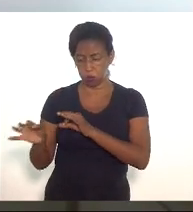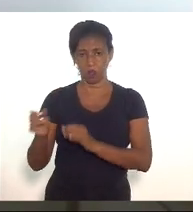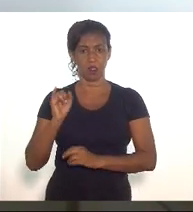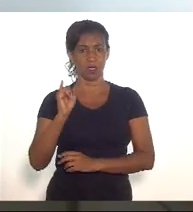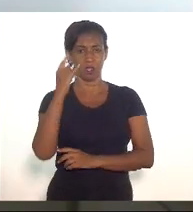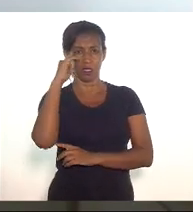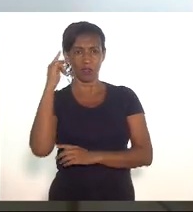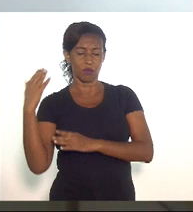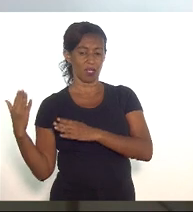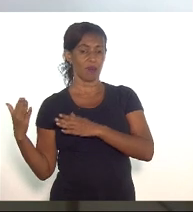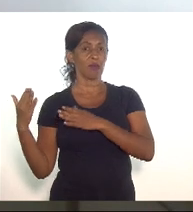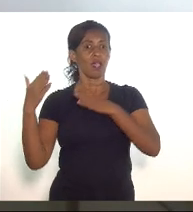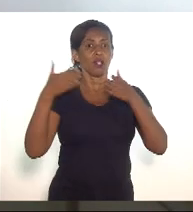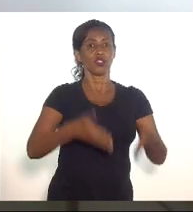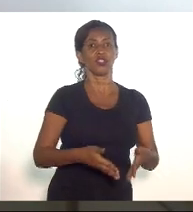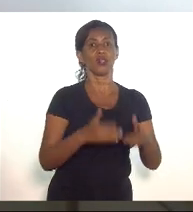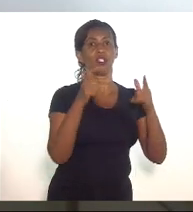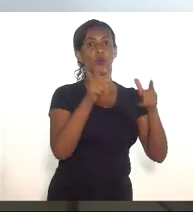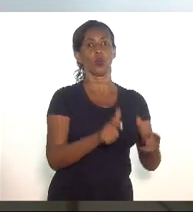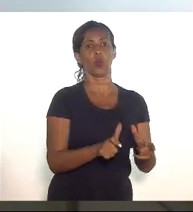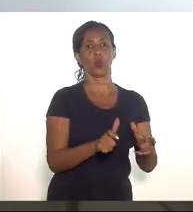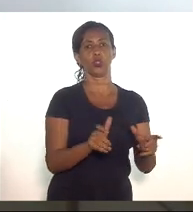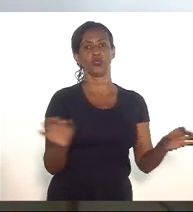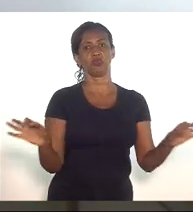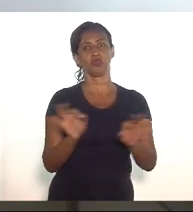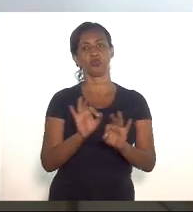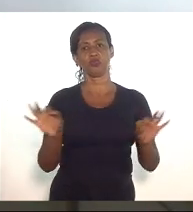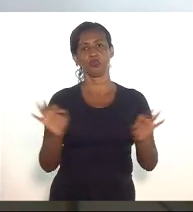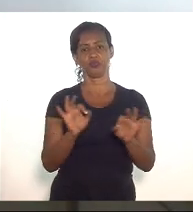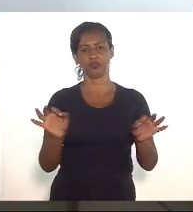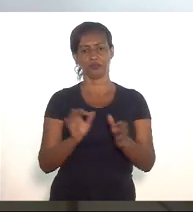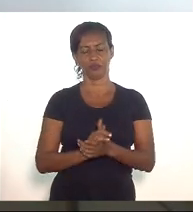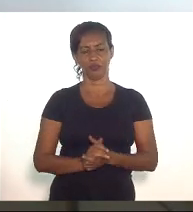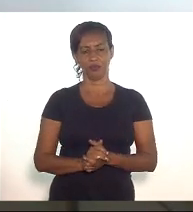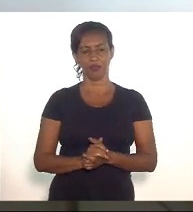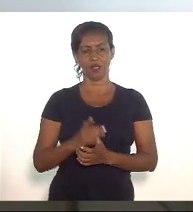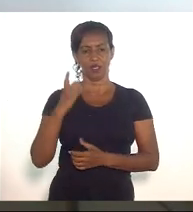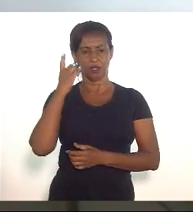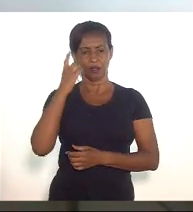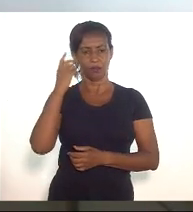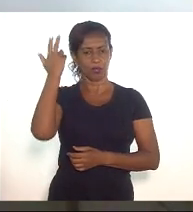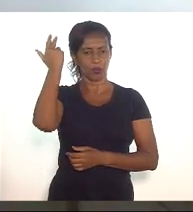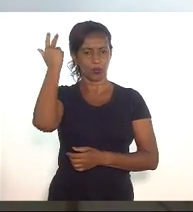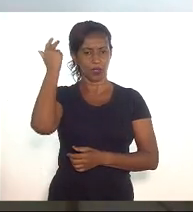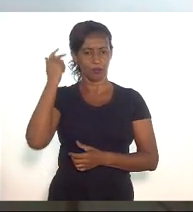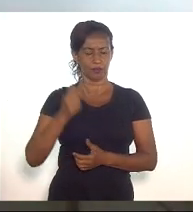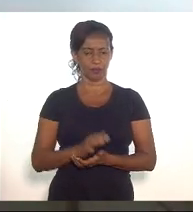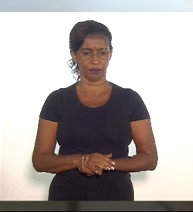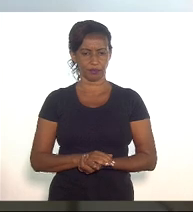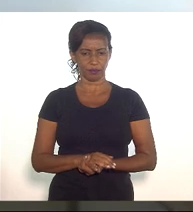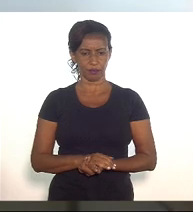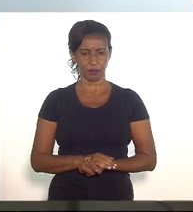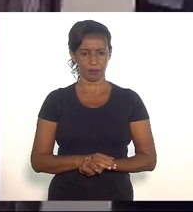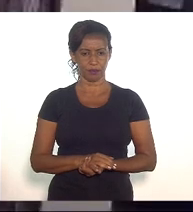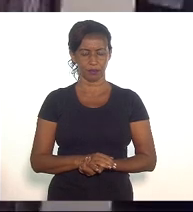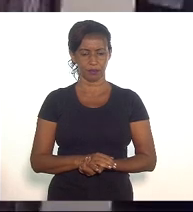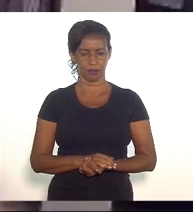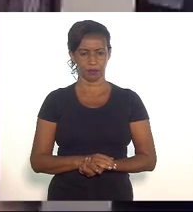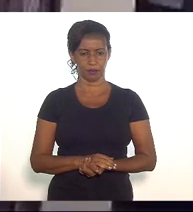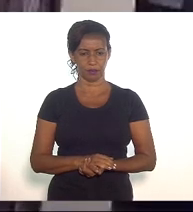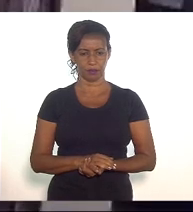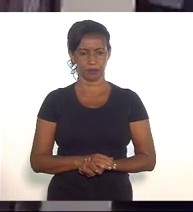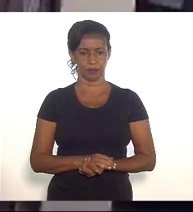para onde a gente vai, a gente não vai para lugar nenhum. Deputado Eliomar Coelho, por favor. Deputado Luiz Paulo, quero